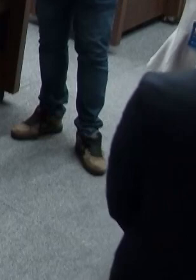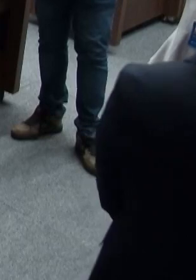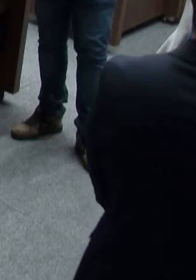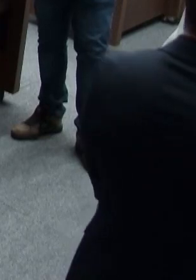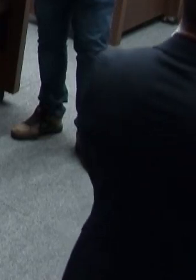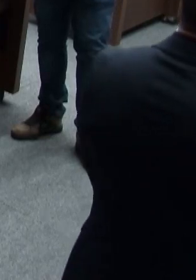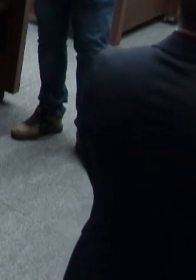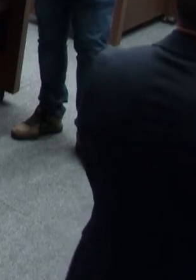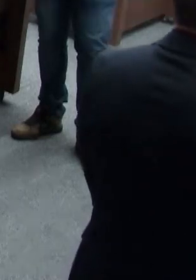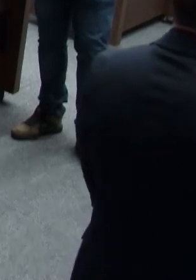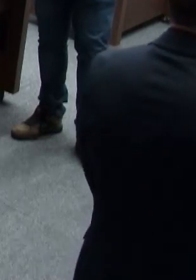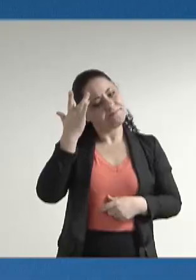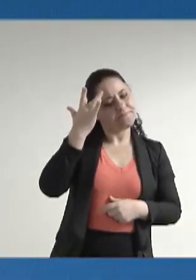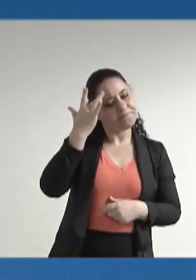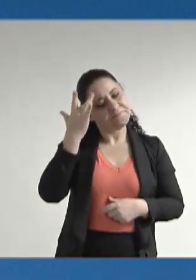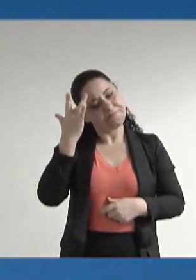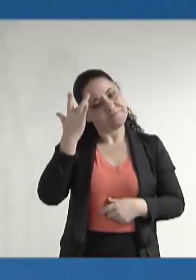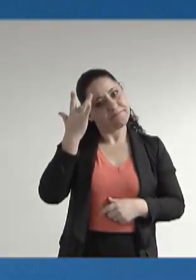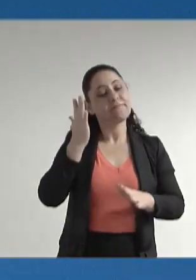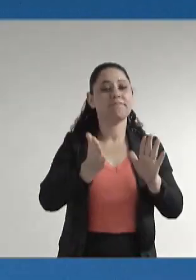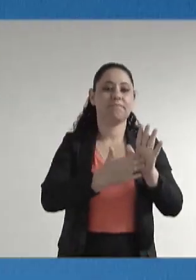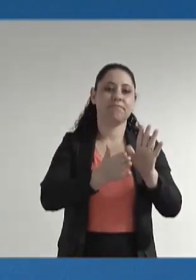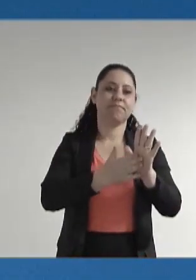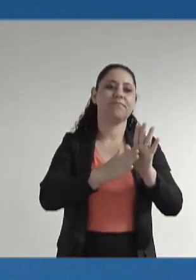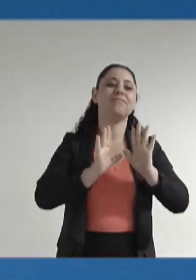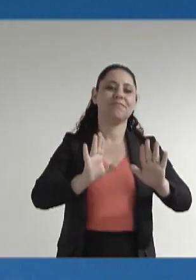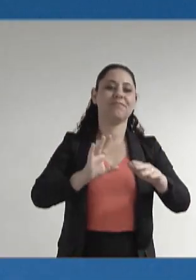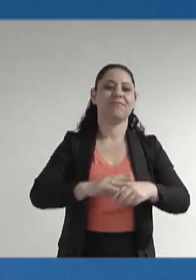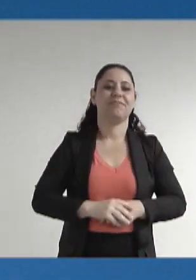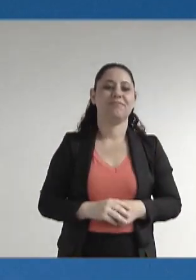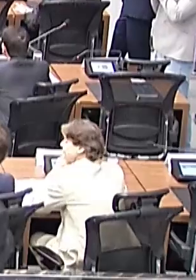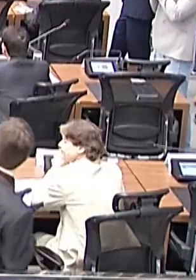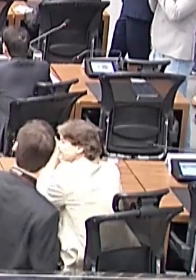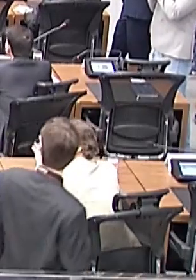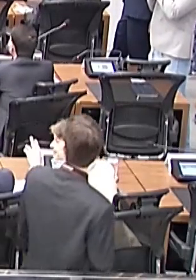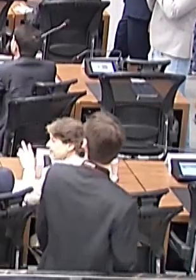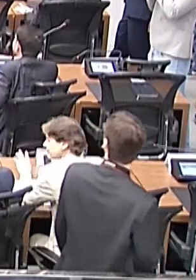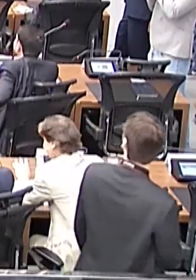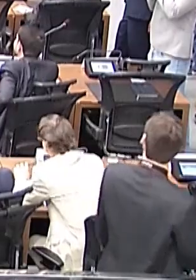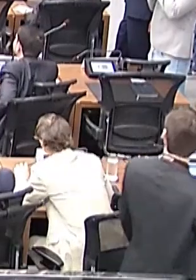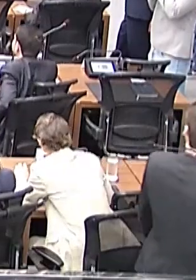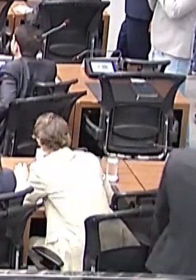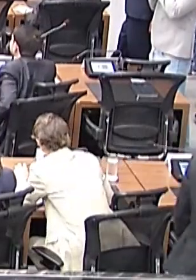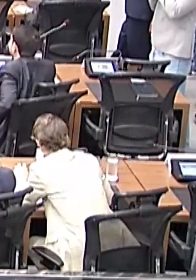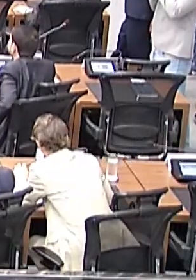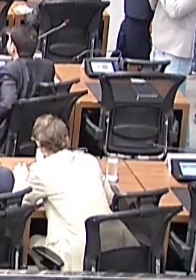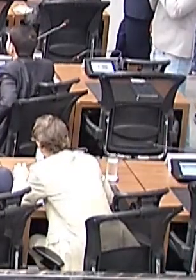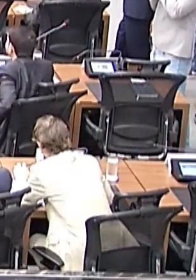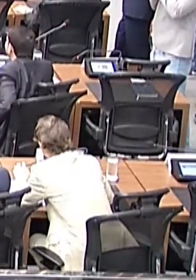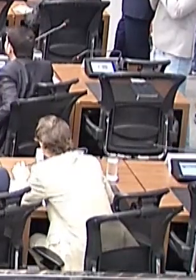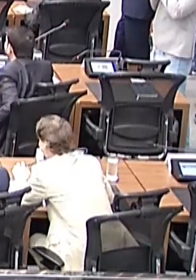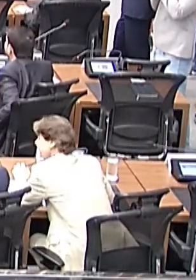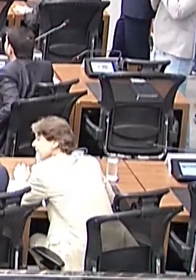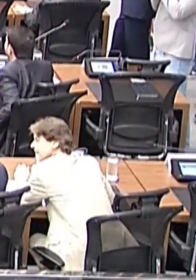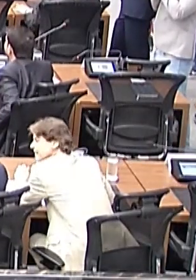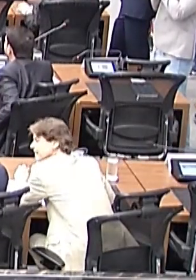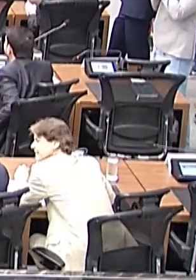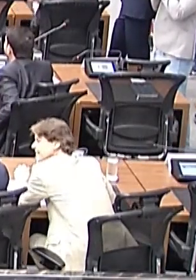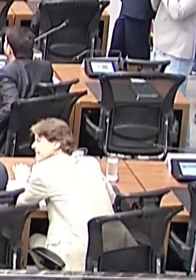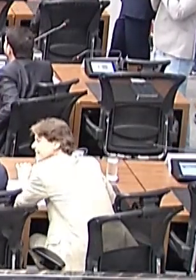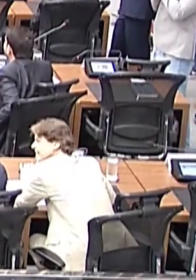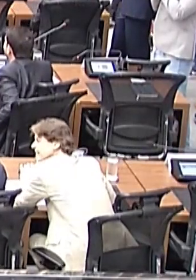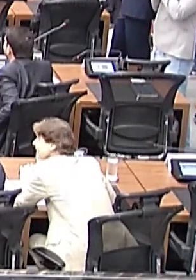pode pensar com mais carinho nessa proposta. Deputado, presidente Gerson, dizer ao deputado